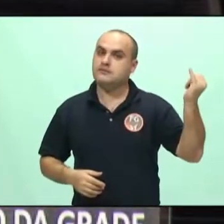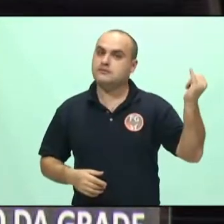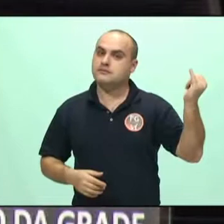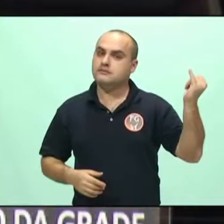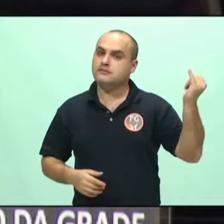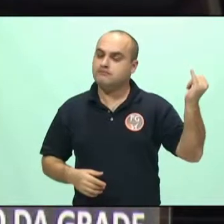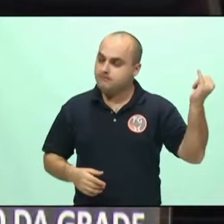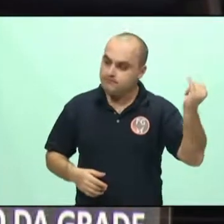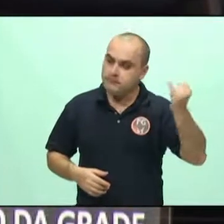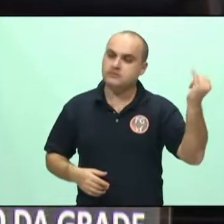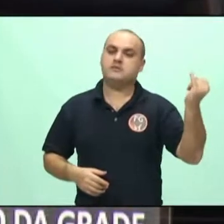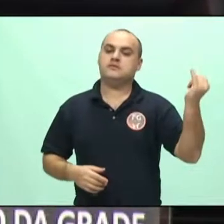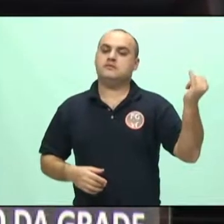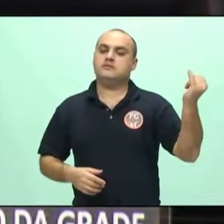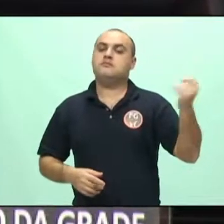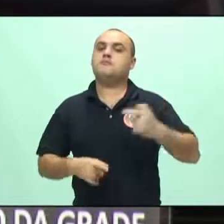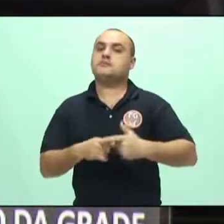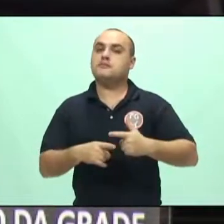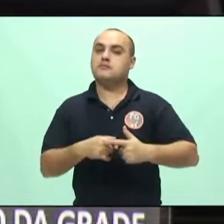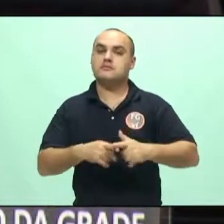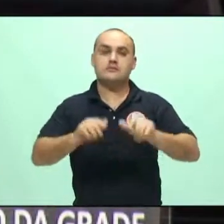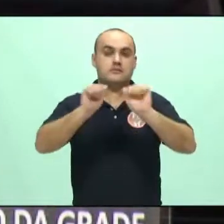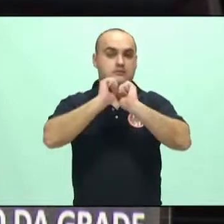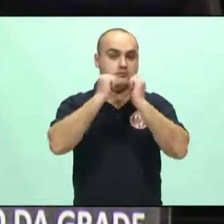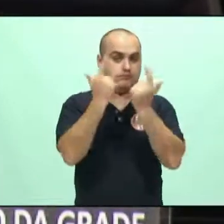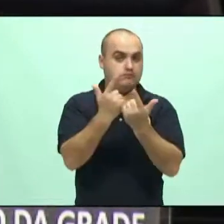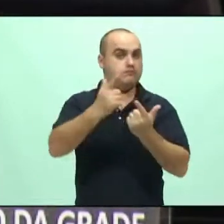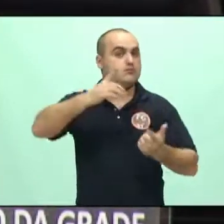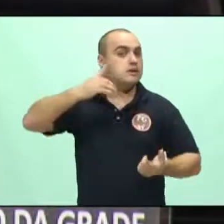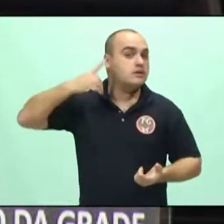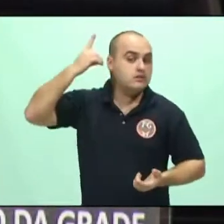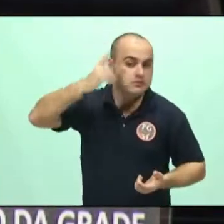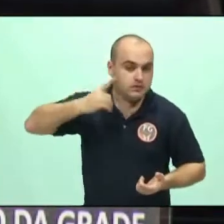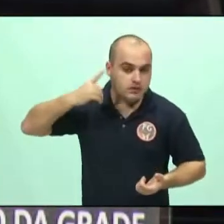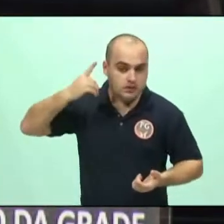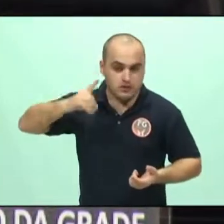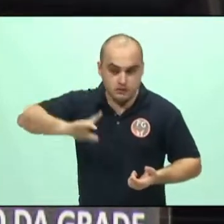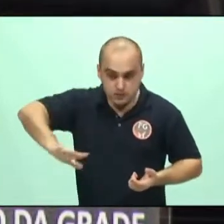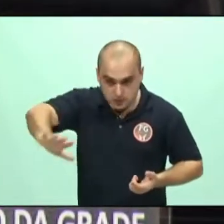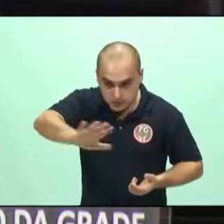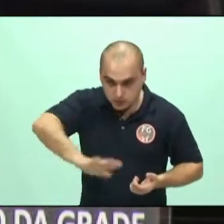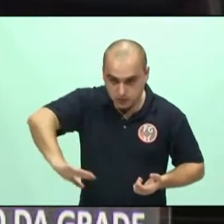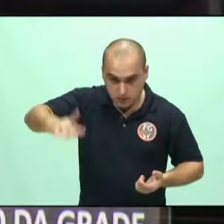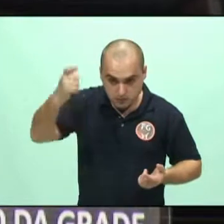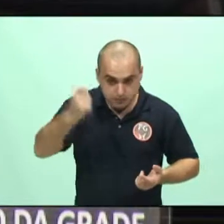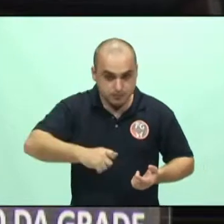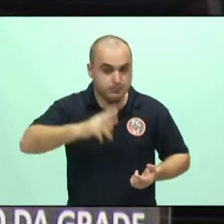realmente Assembleia Legislativa através do seu deputados entendeu sensibilizar